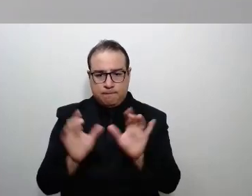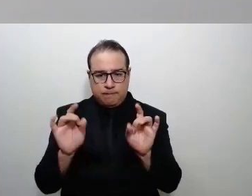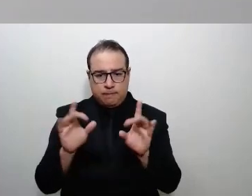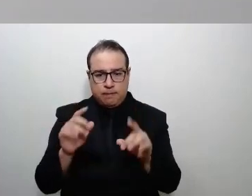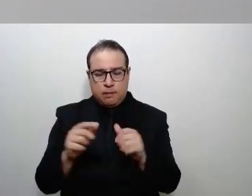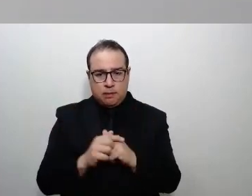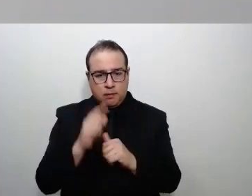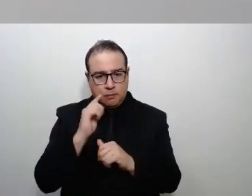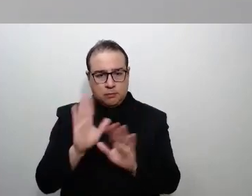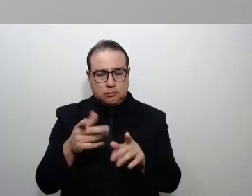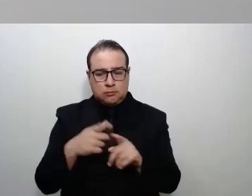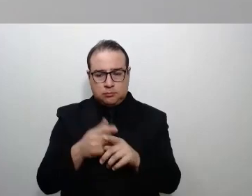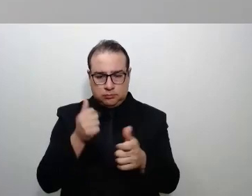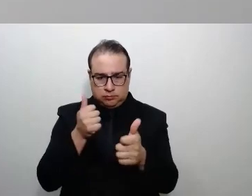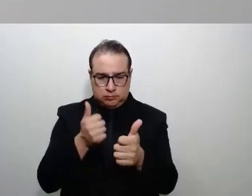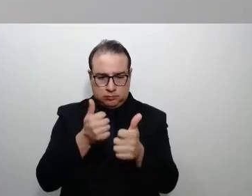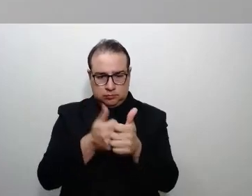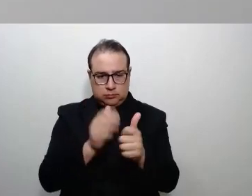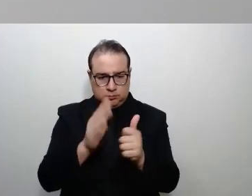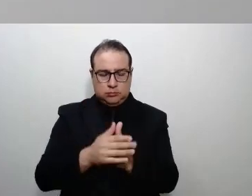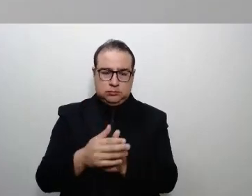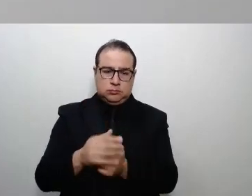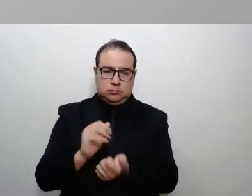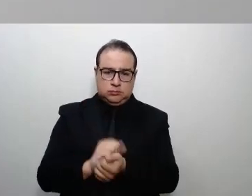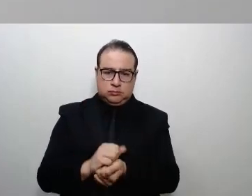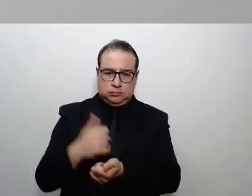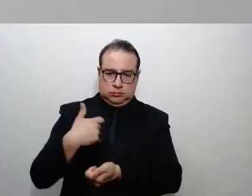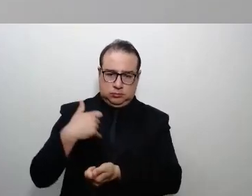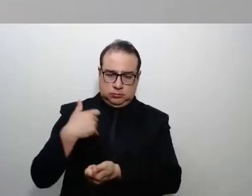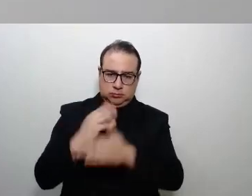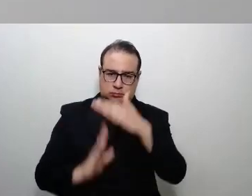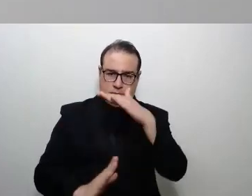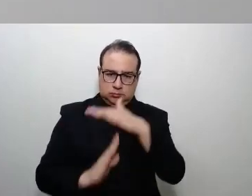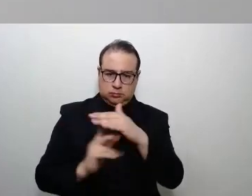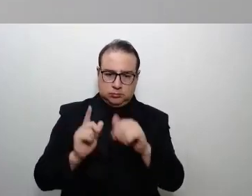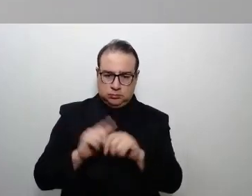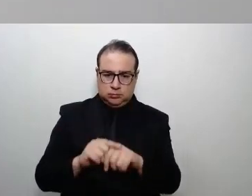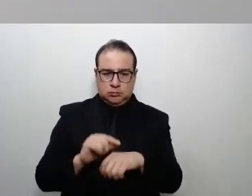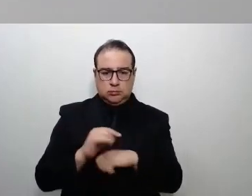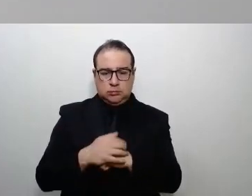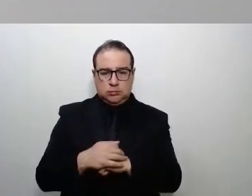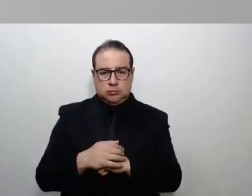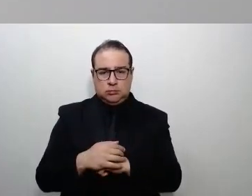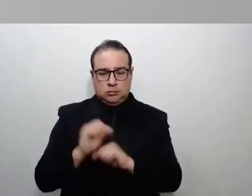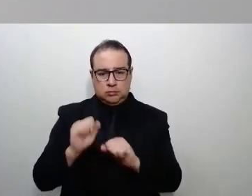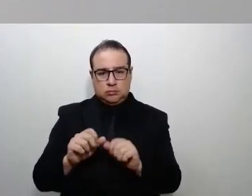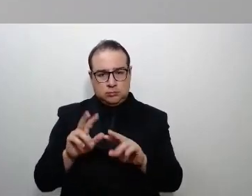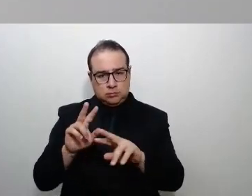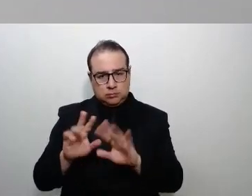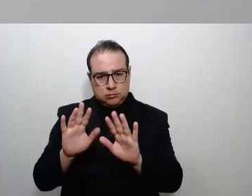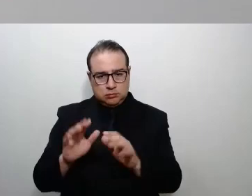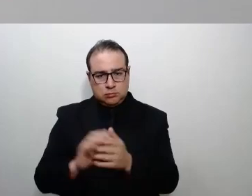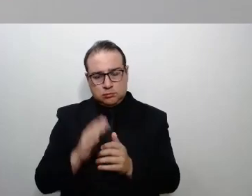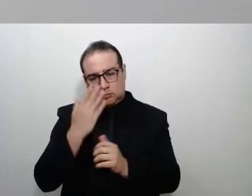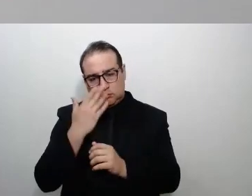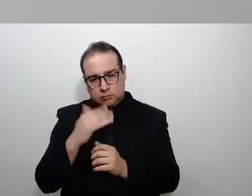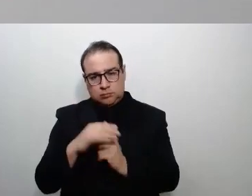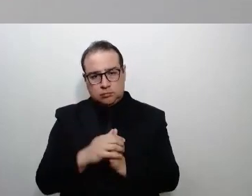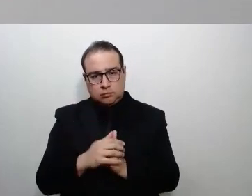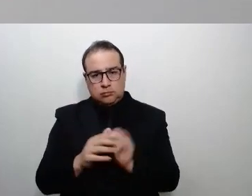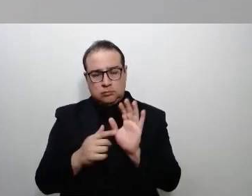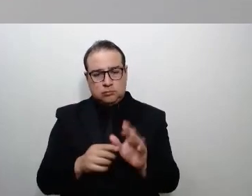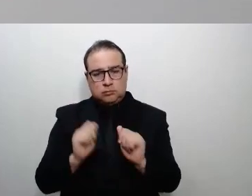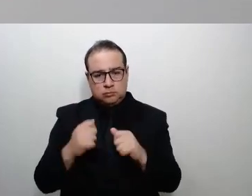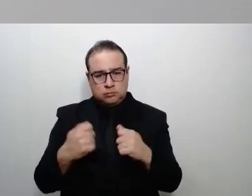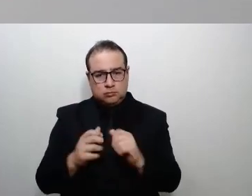aquelas que já estão perto de atingir a idade limite para ficar na internação essas crianças esses adolescentes